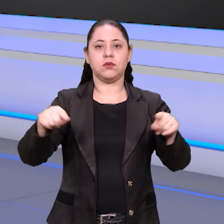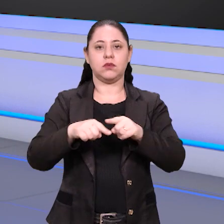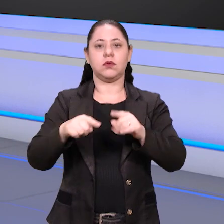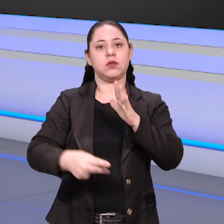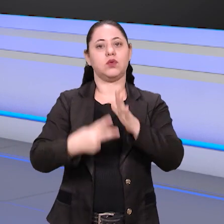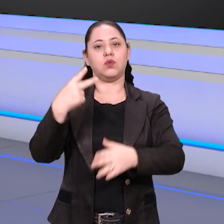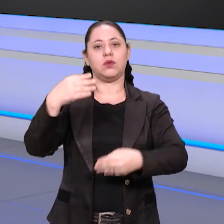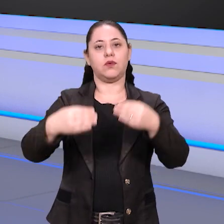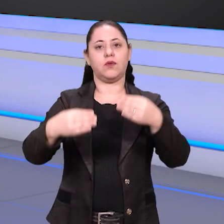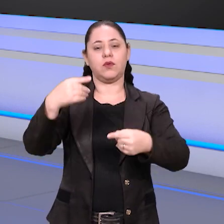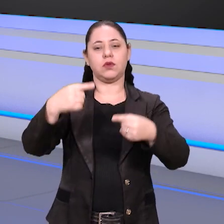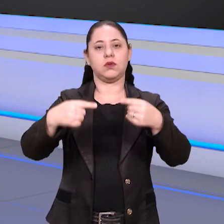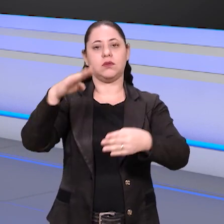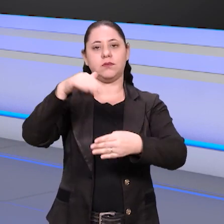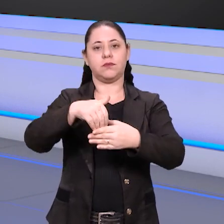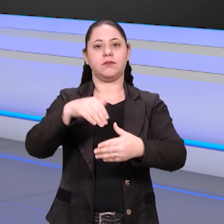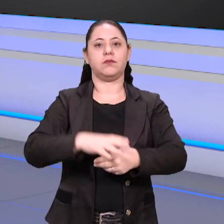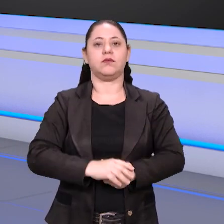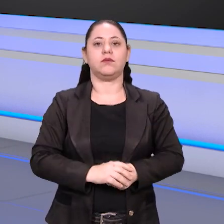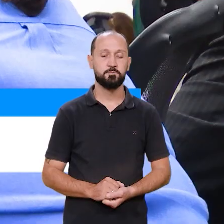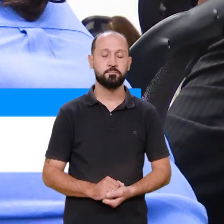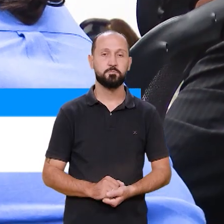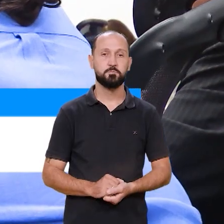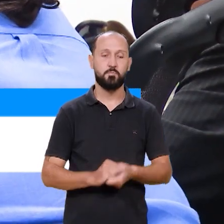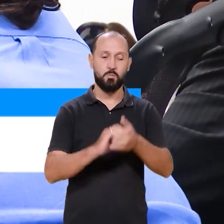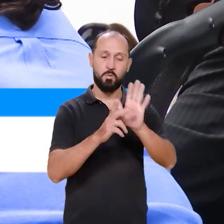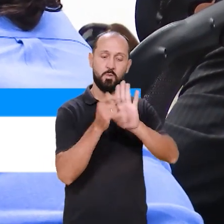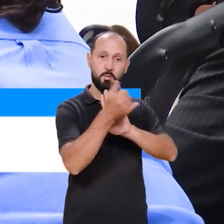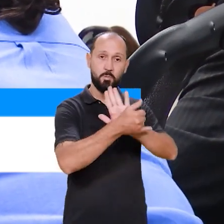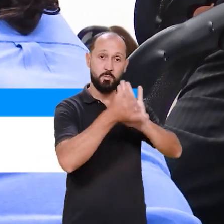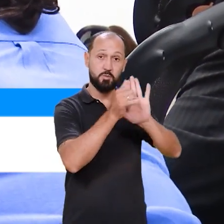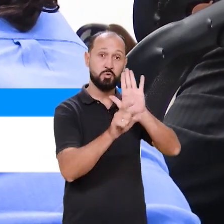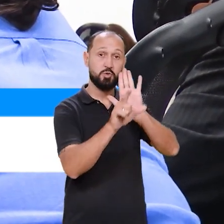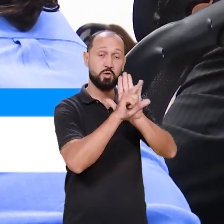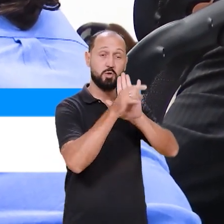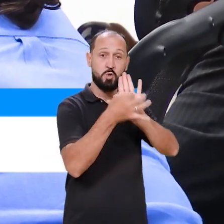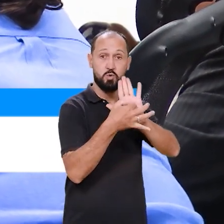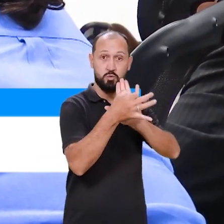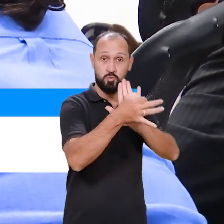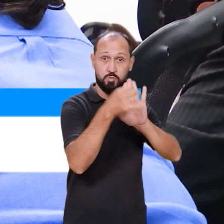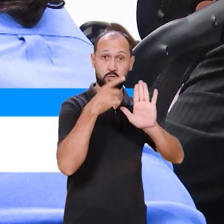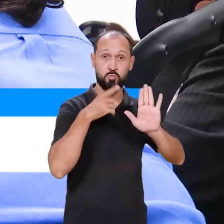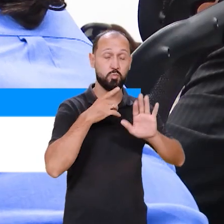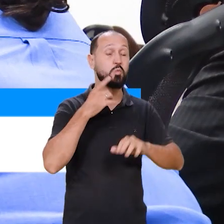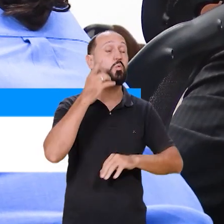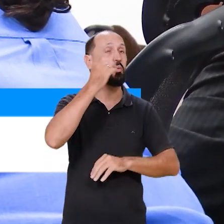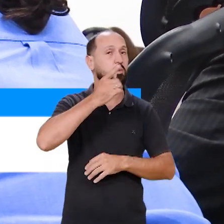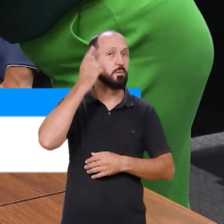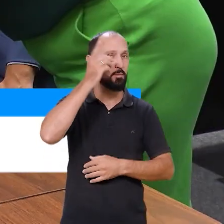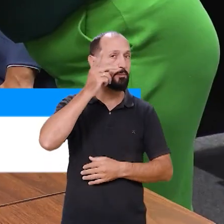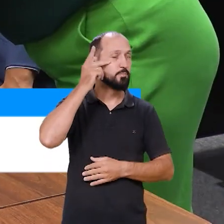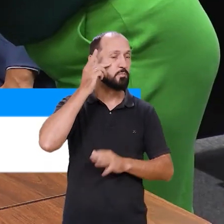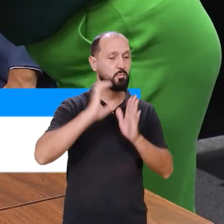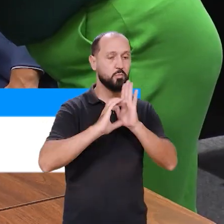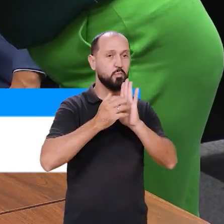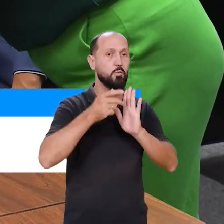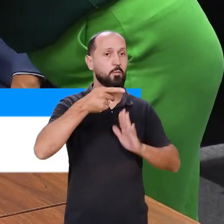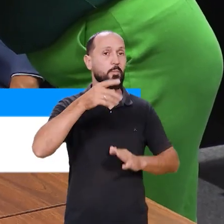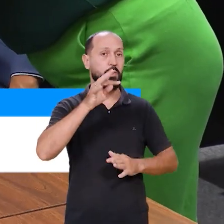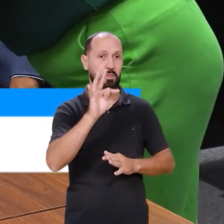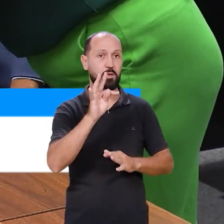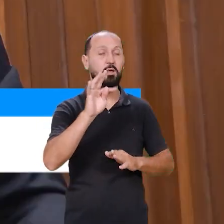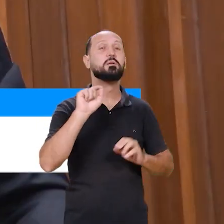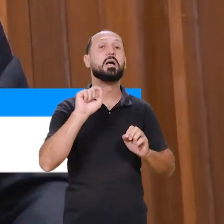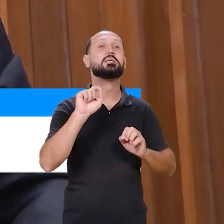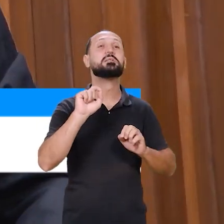a plenário para a segunda votação. O projeto de lei de autoria do deputado Pedro Kemp, do PT, sobre o combate às